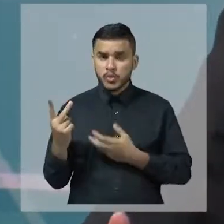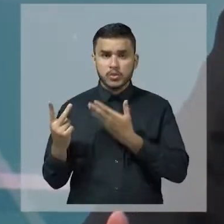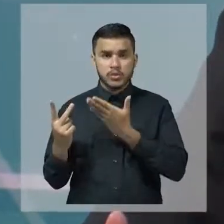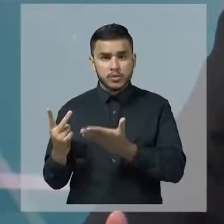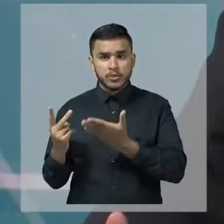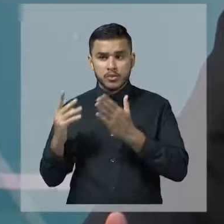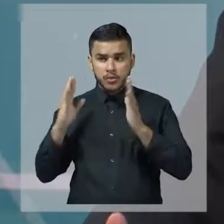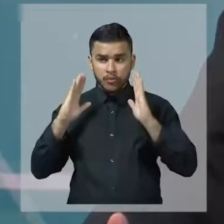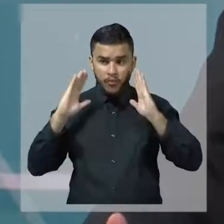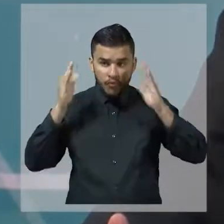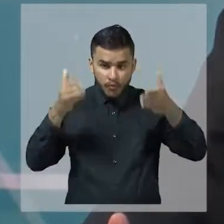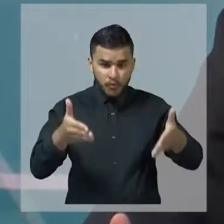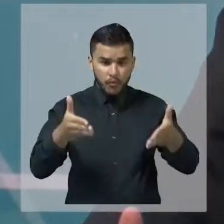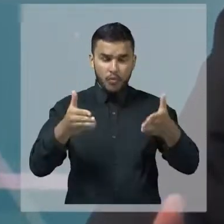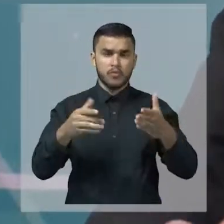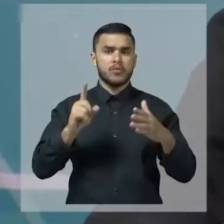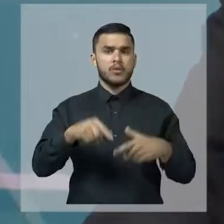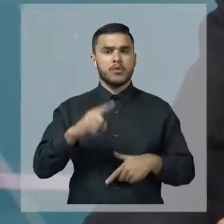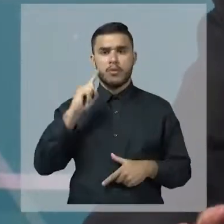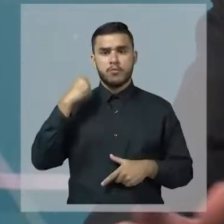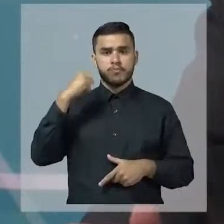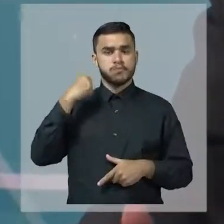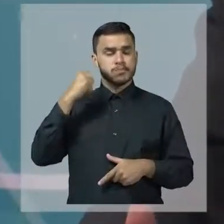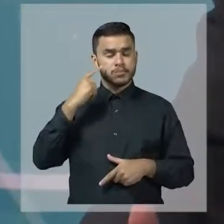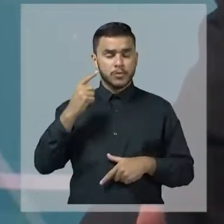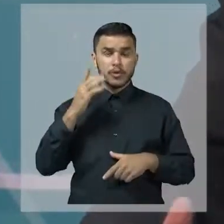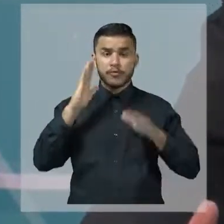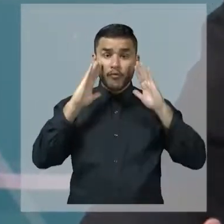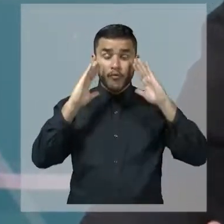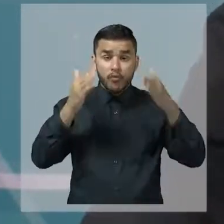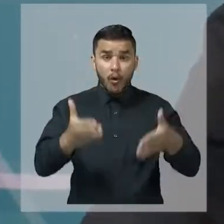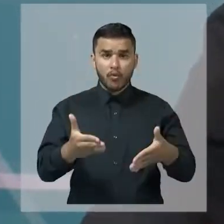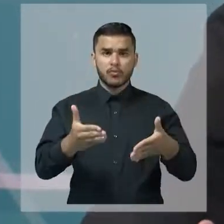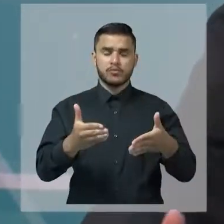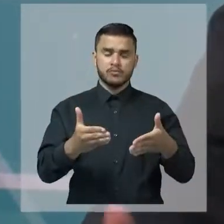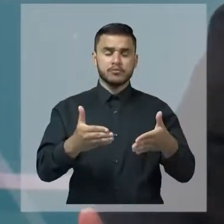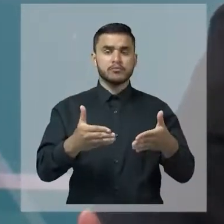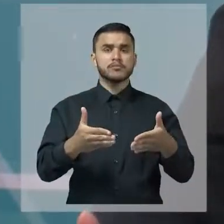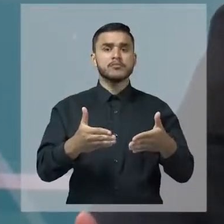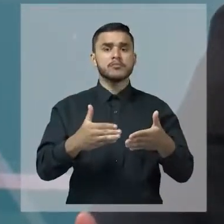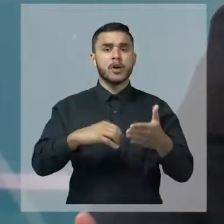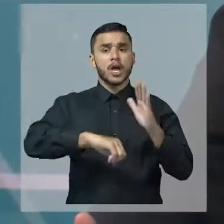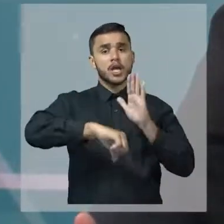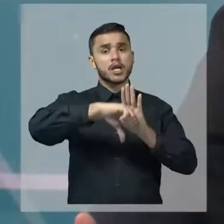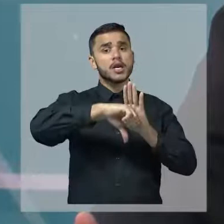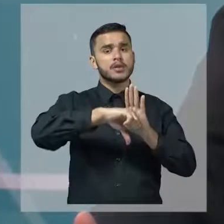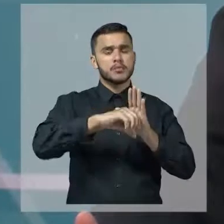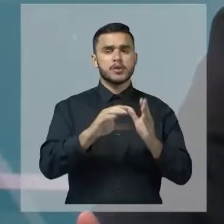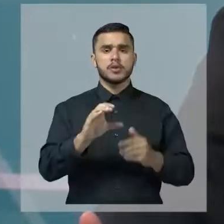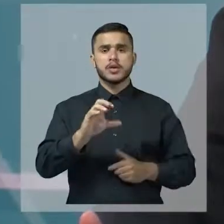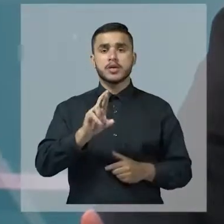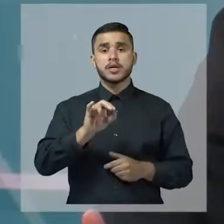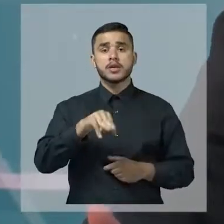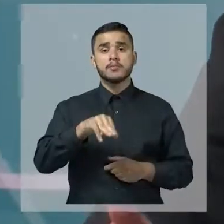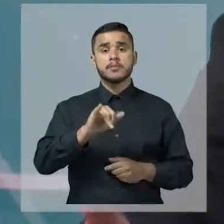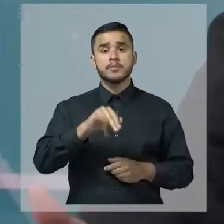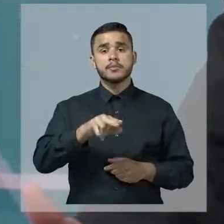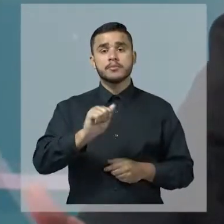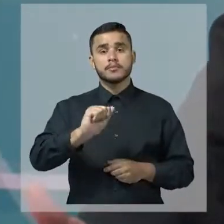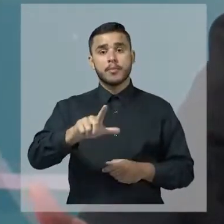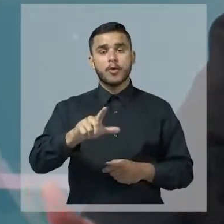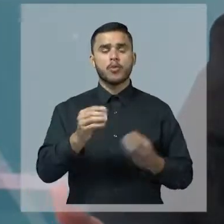especializados em direito criminal. No TSE, isso praticamente não ocorre.